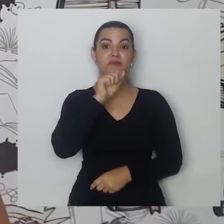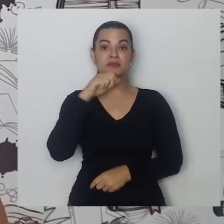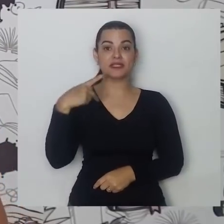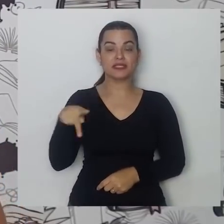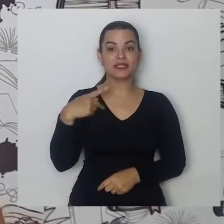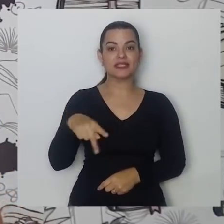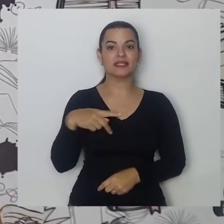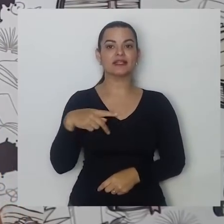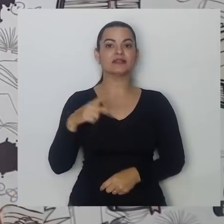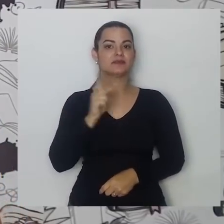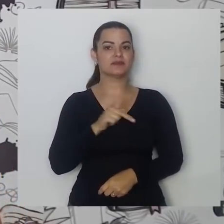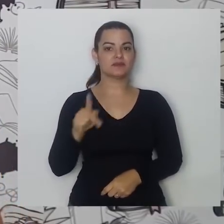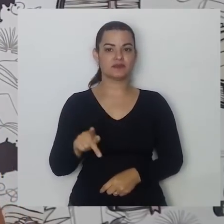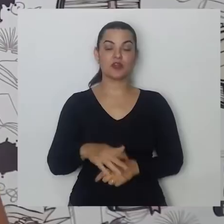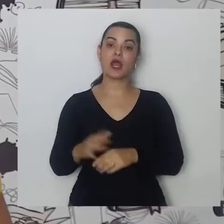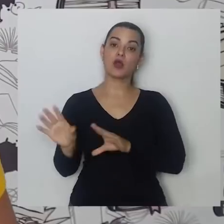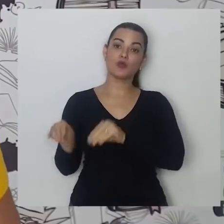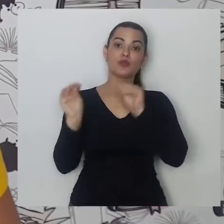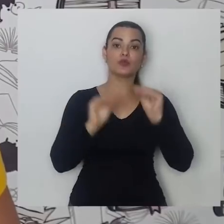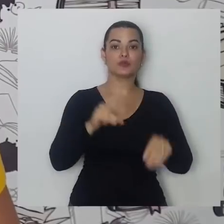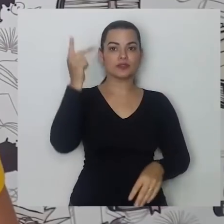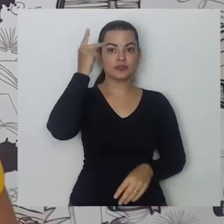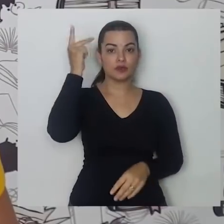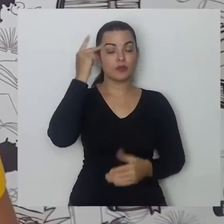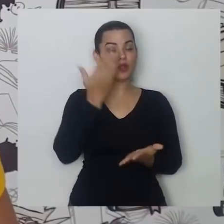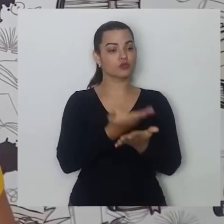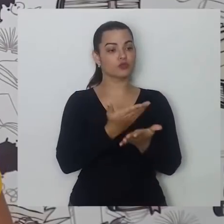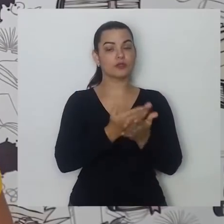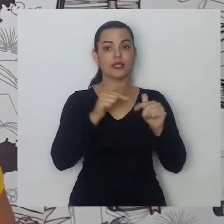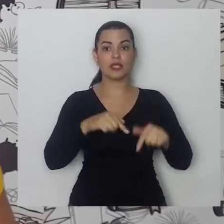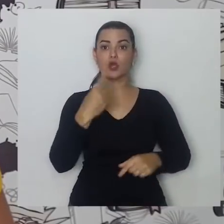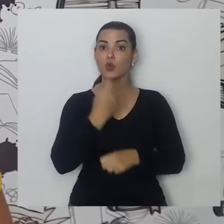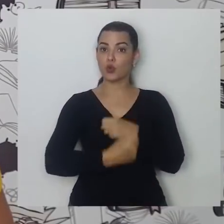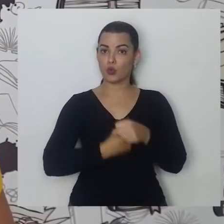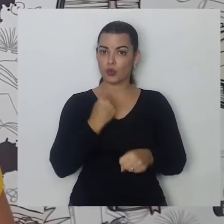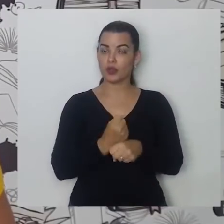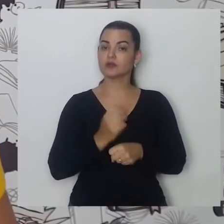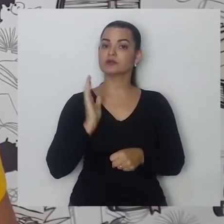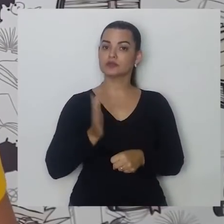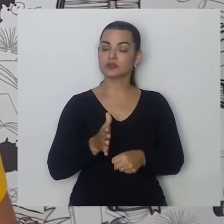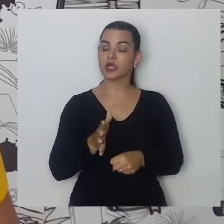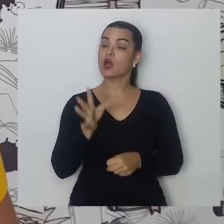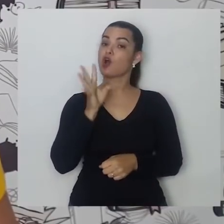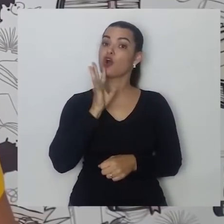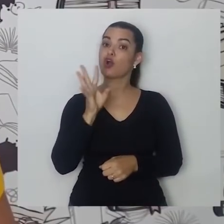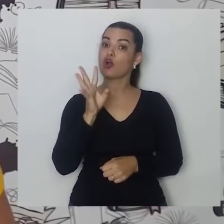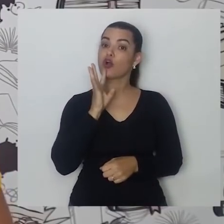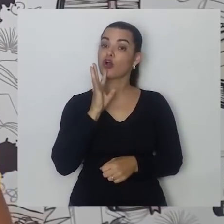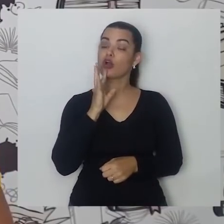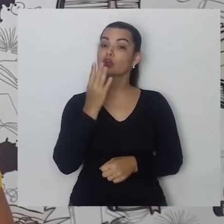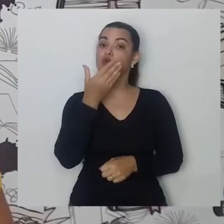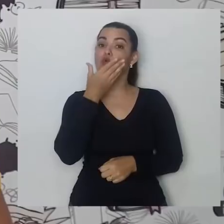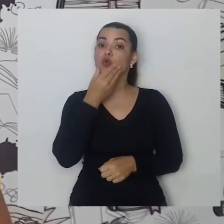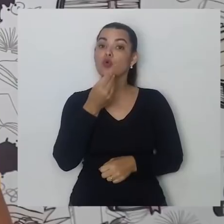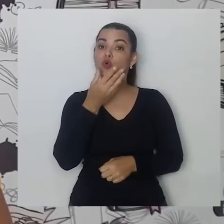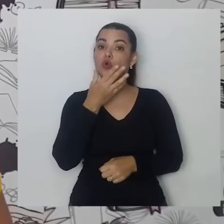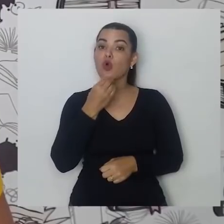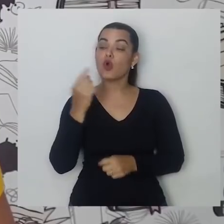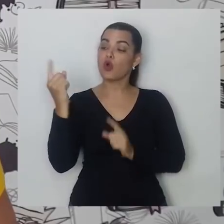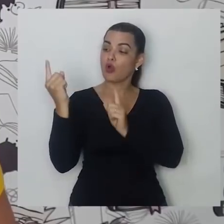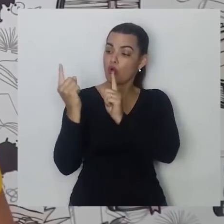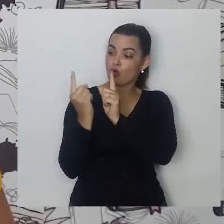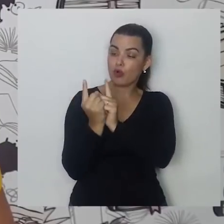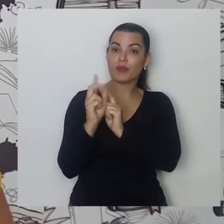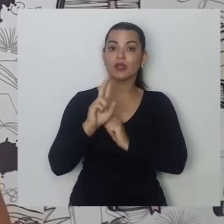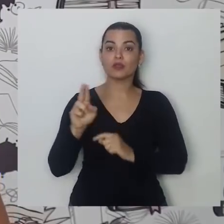São Paulo para estudar e após um ano aqui em São Paulo, ela conheceu um